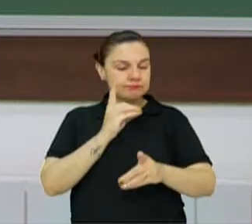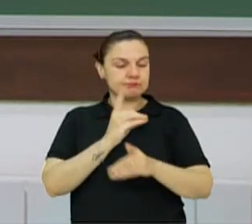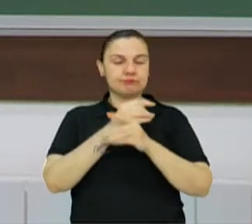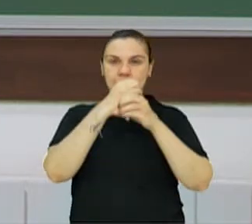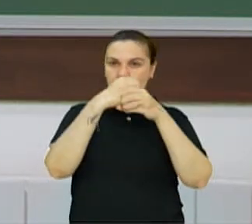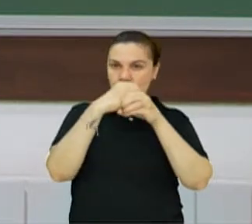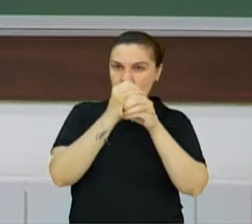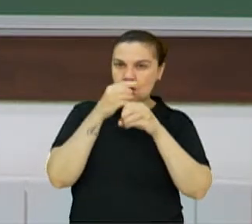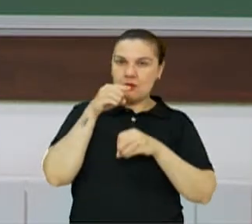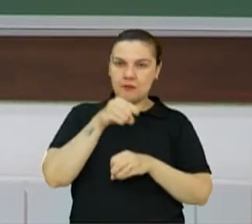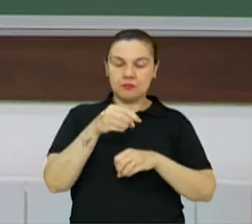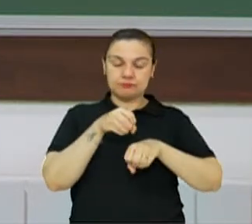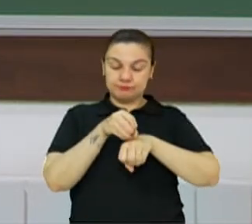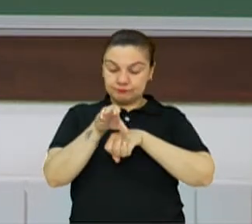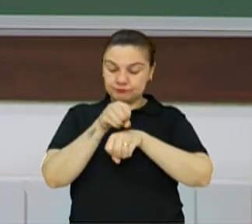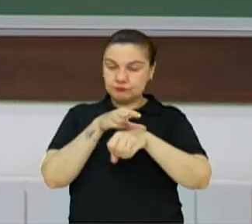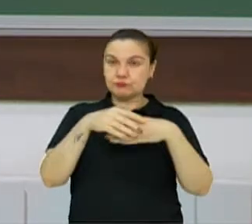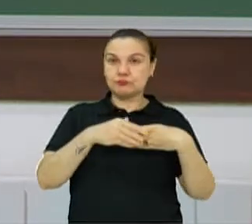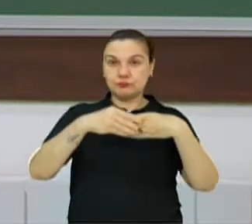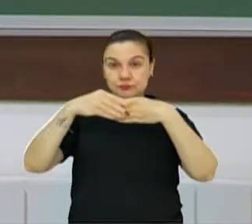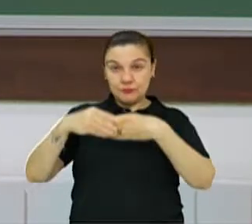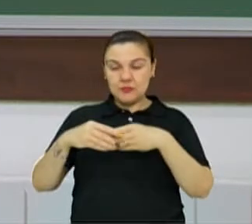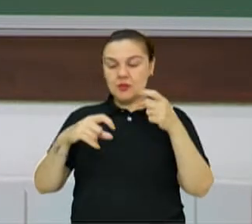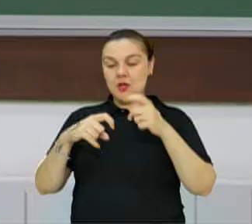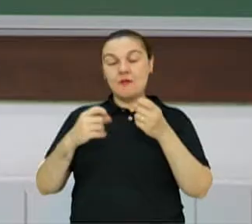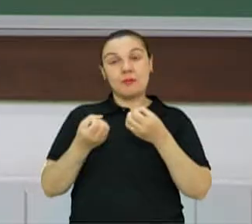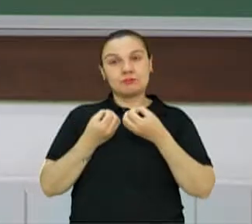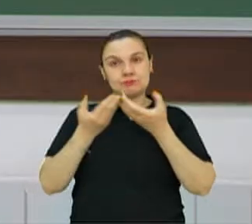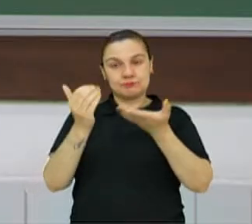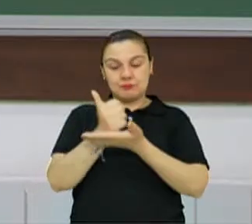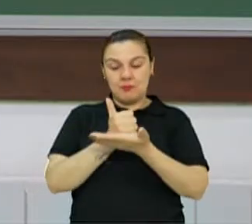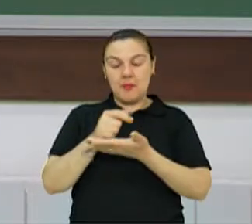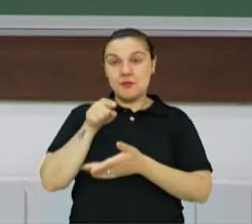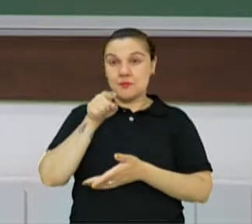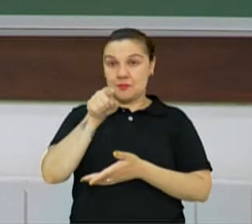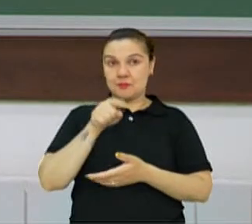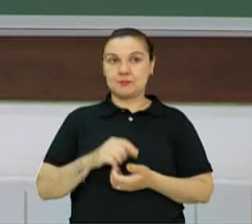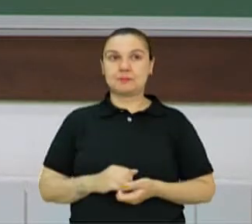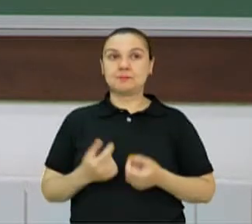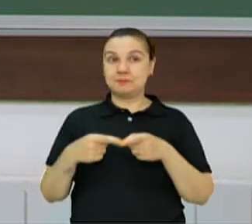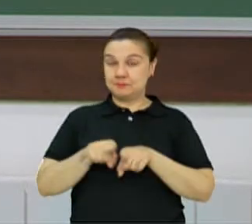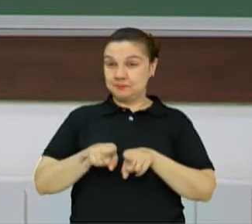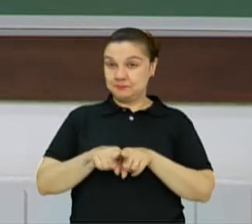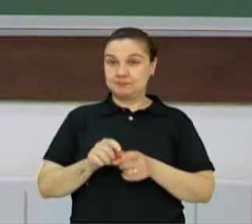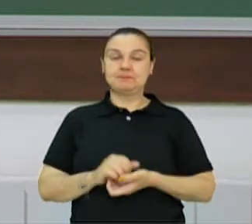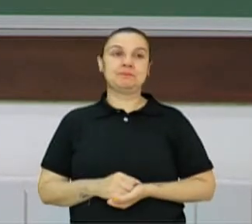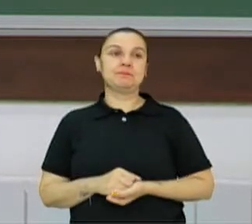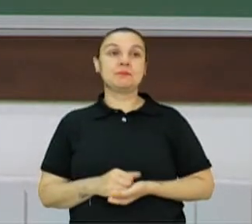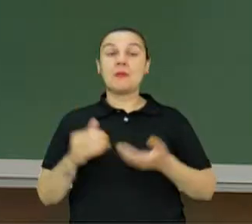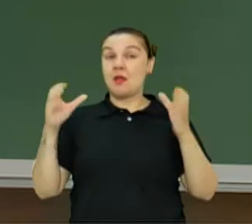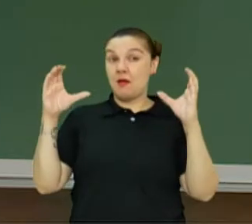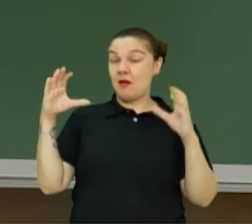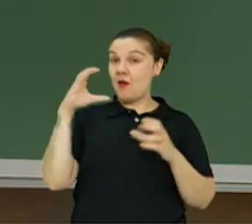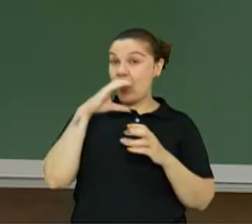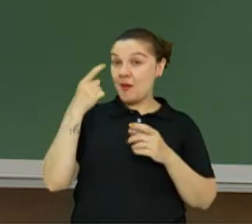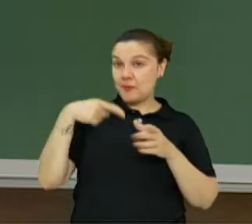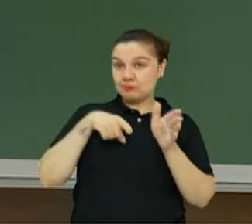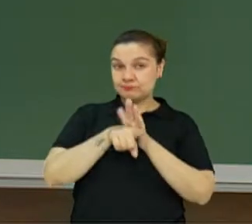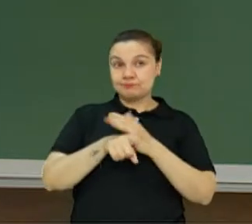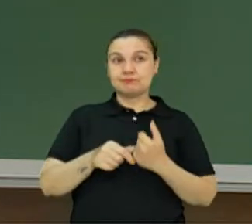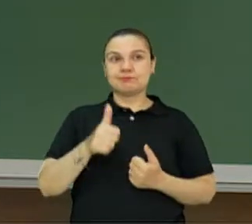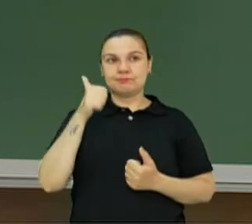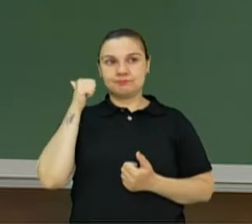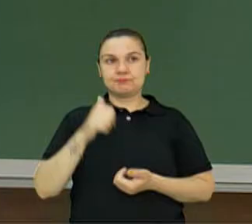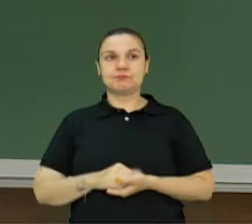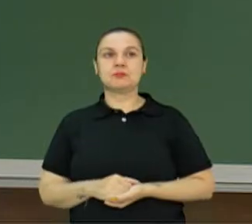diagnostica, que vai orientar, que vai medicar e ajudar na cura também. Mais um quiz. E